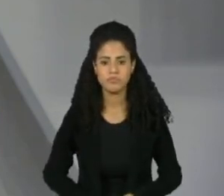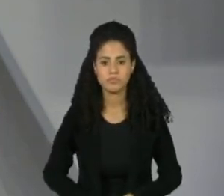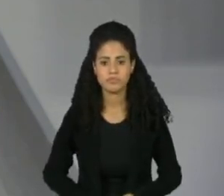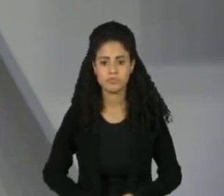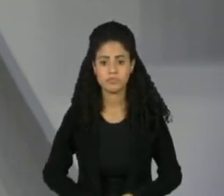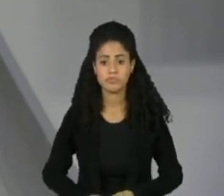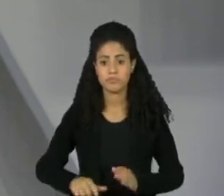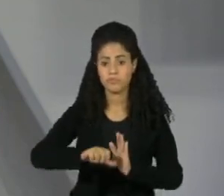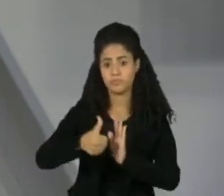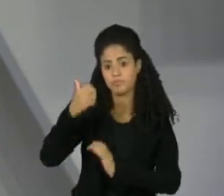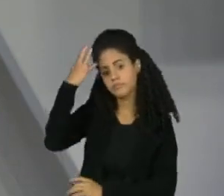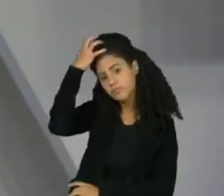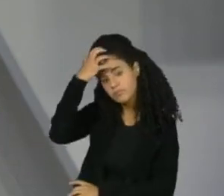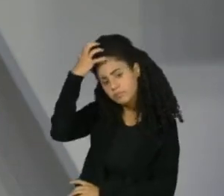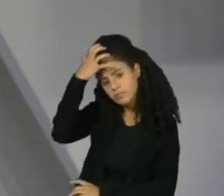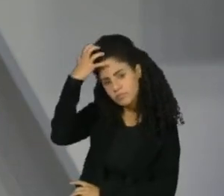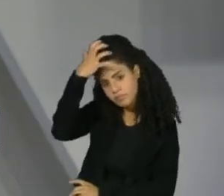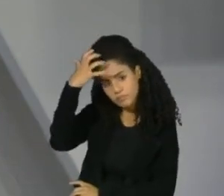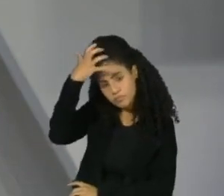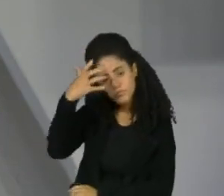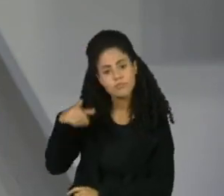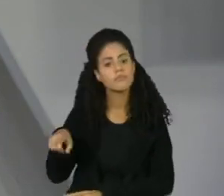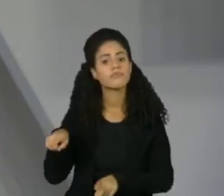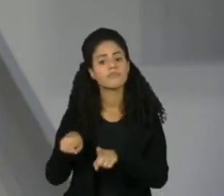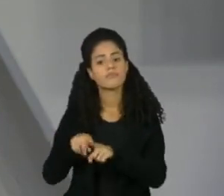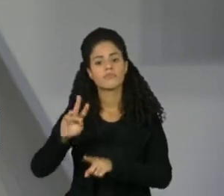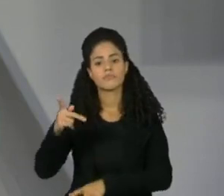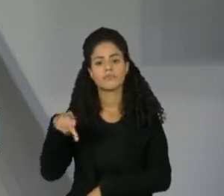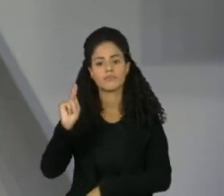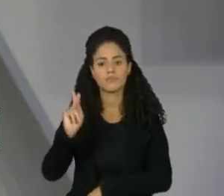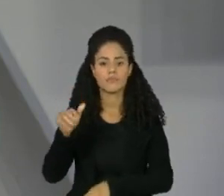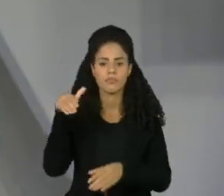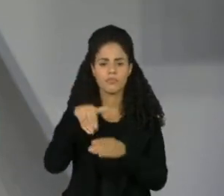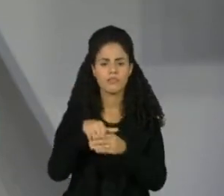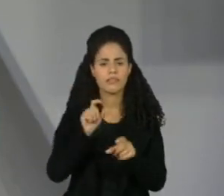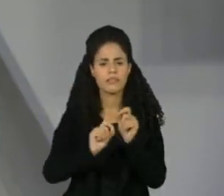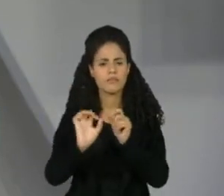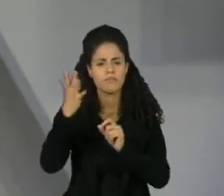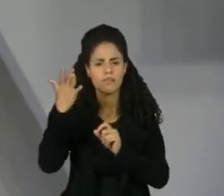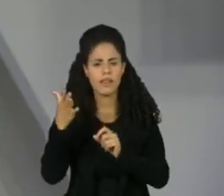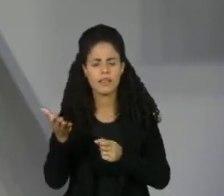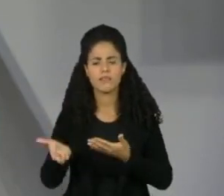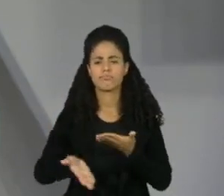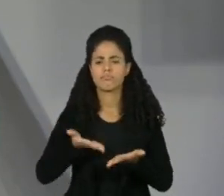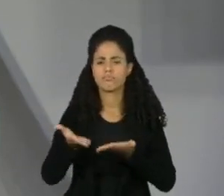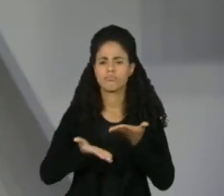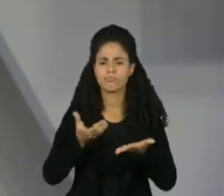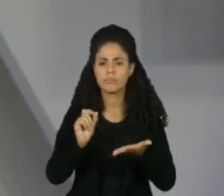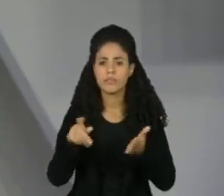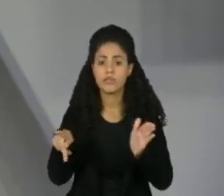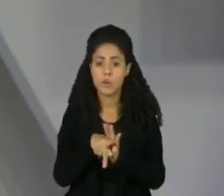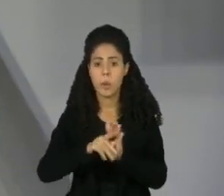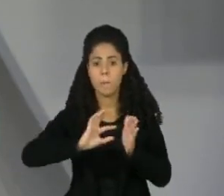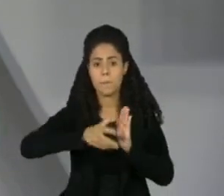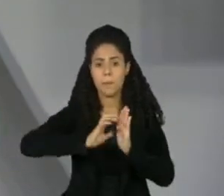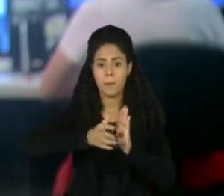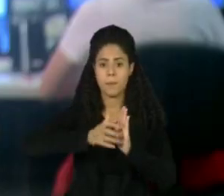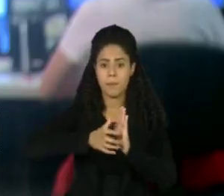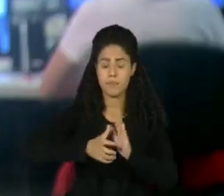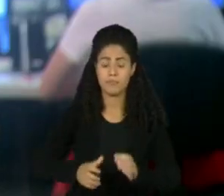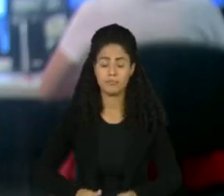Primeiro-ministro Boris Johnson, do Reino Unido, enfrenta hoje o voto de desconfiança num movimento articulado pelo próprio Partido